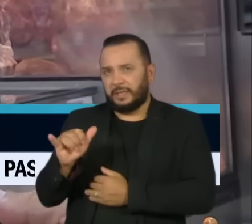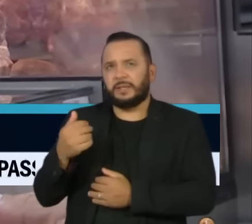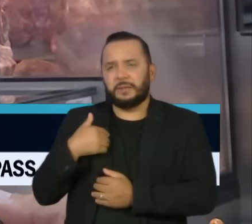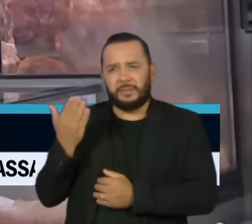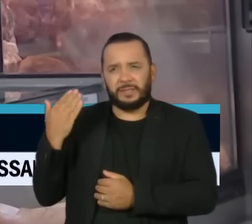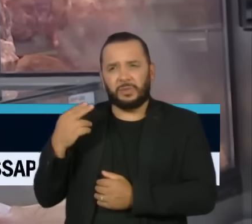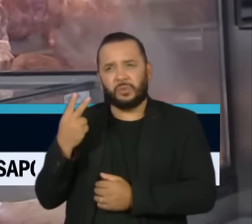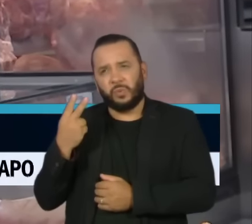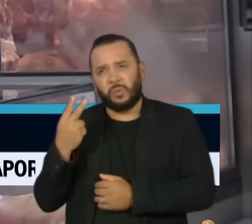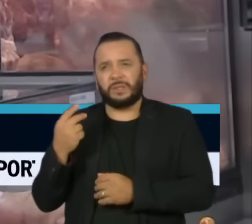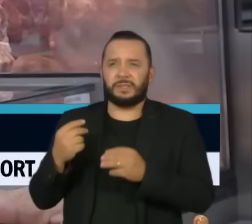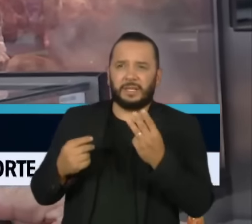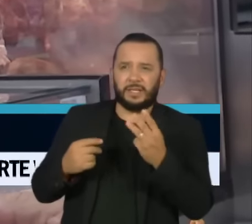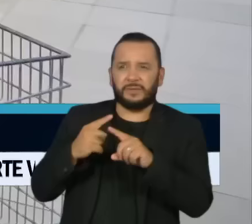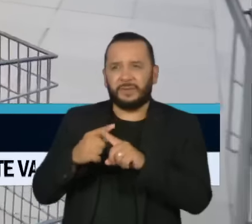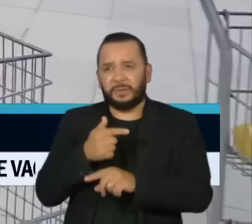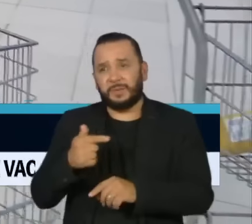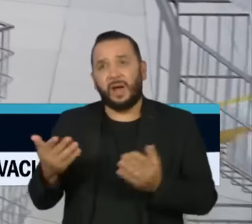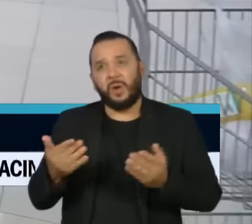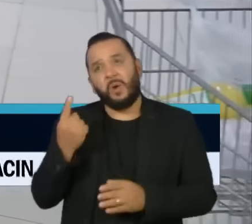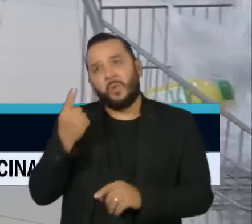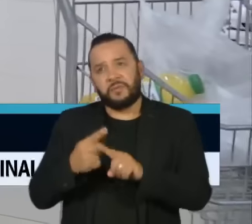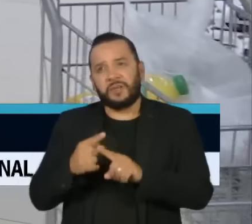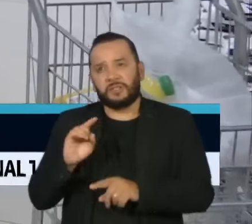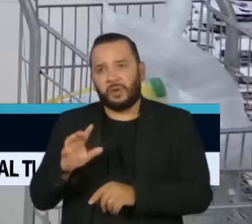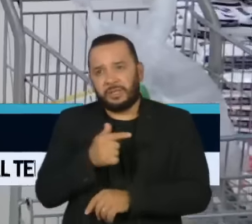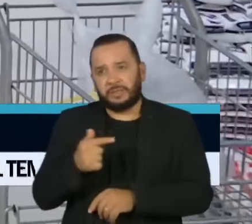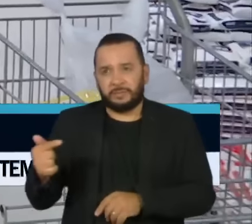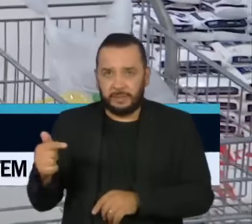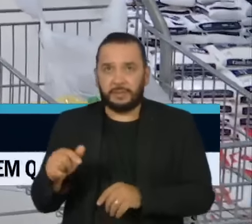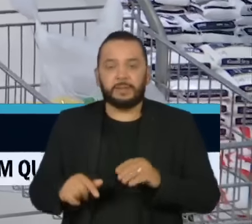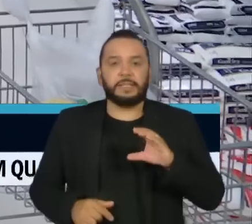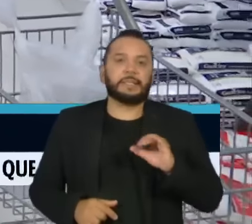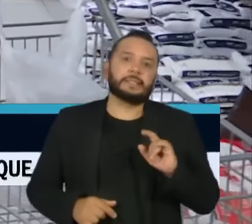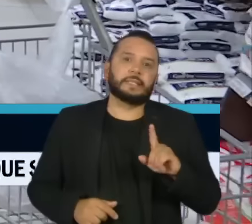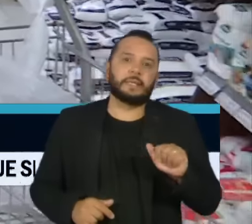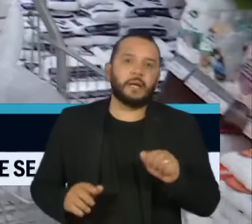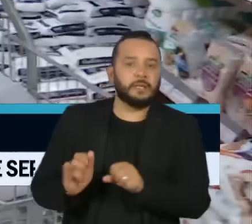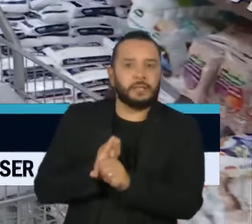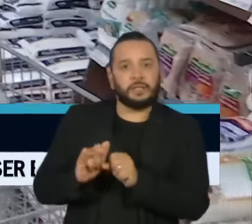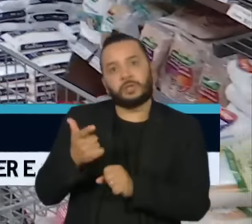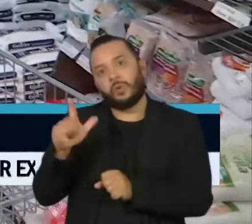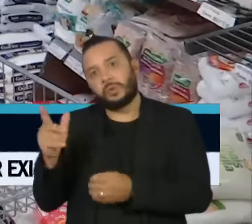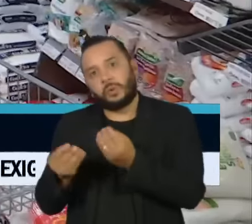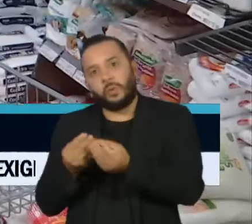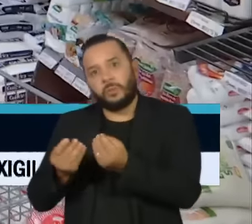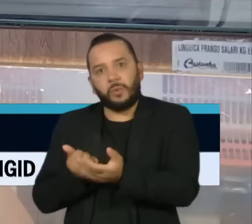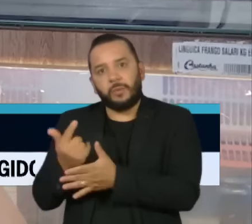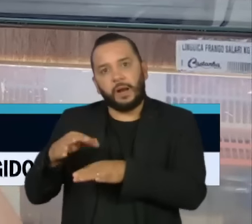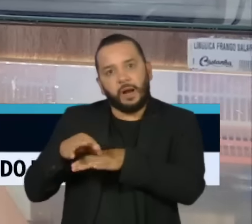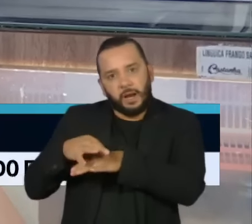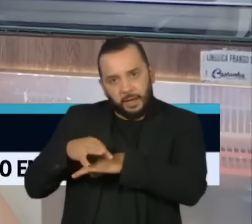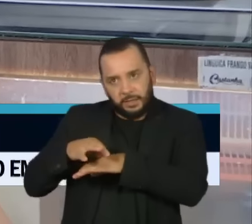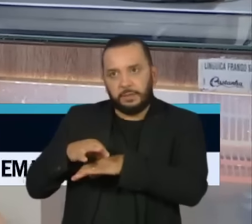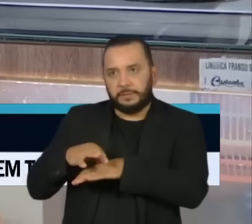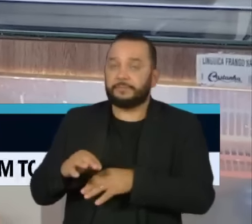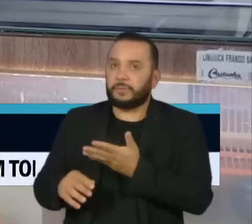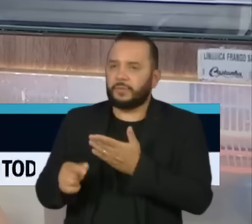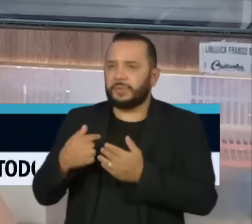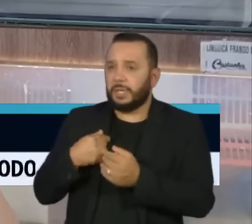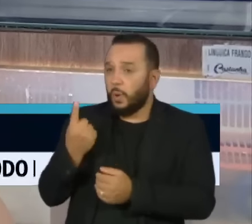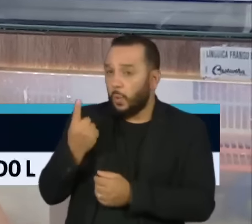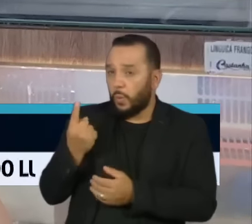Agora, uma vez e vai lá. Já a Cida achou uma alternativa para continuar levando carne vermelha para casa. Se você vai comprar um